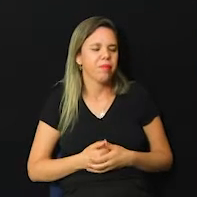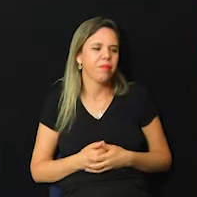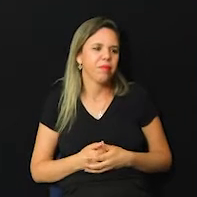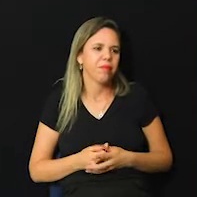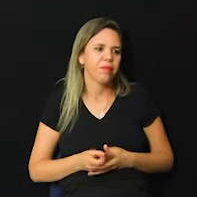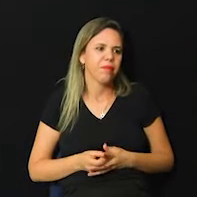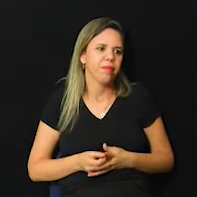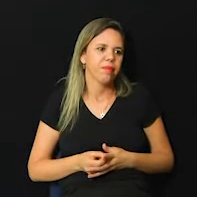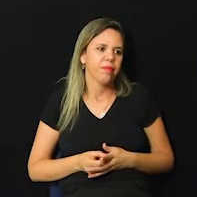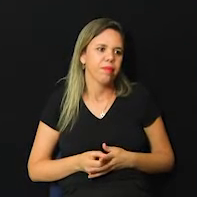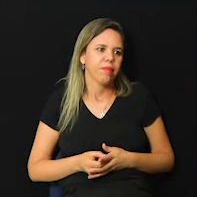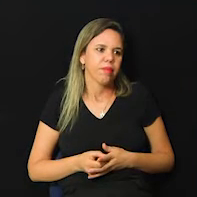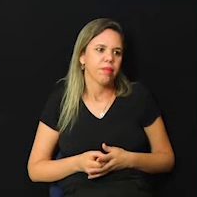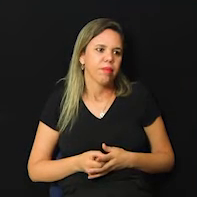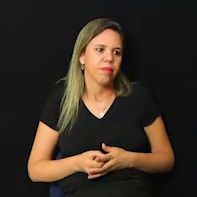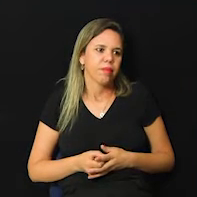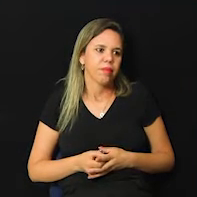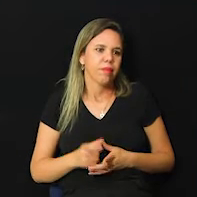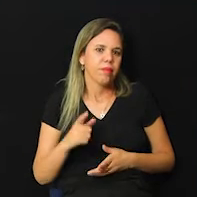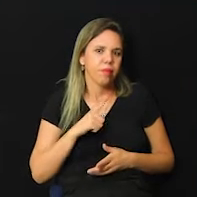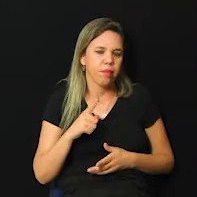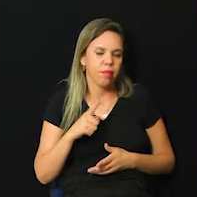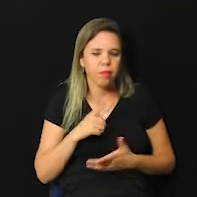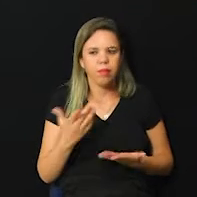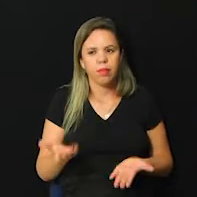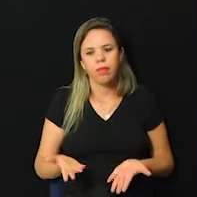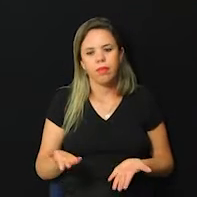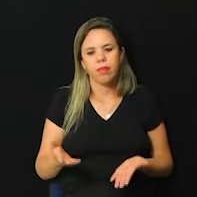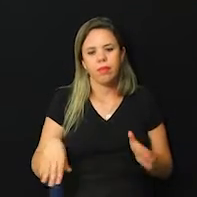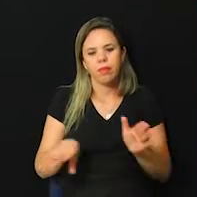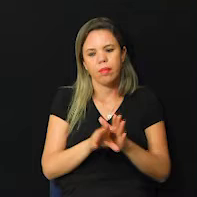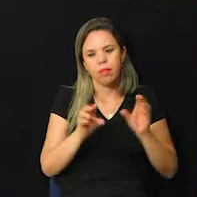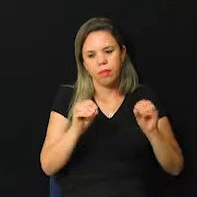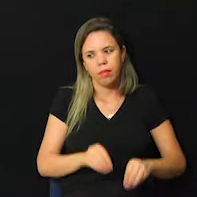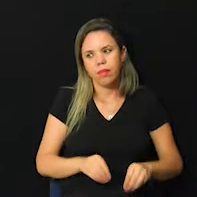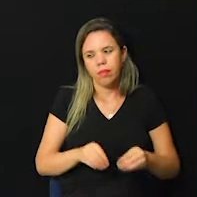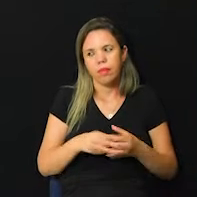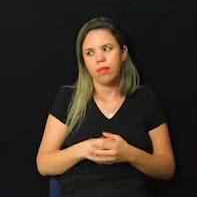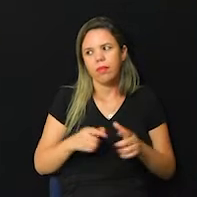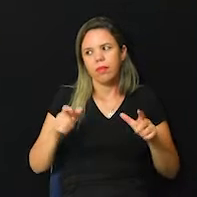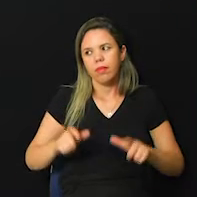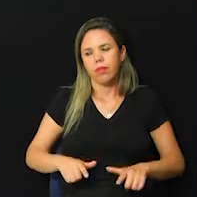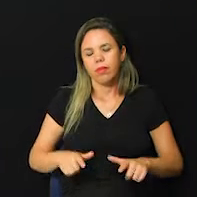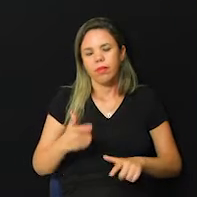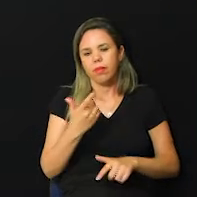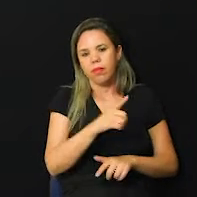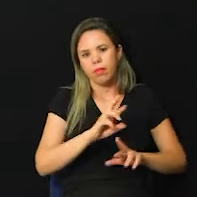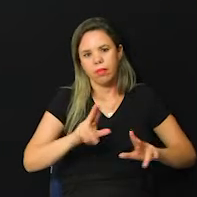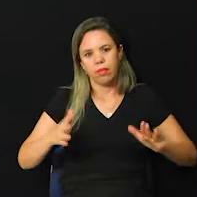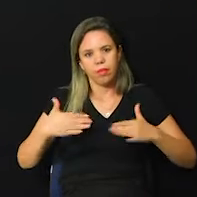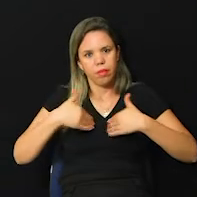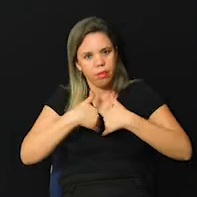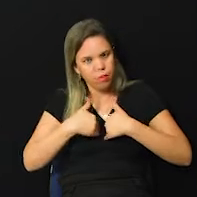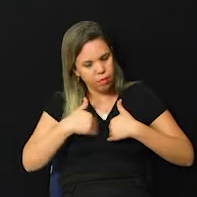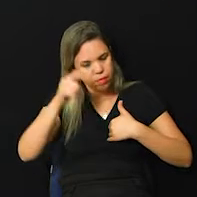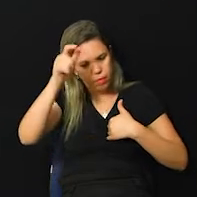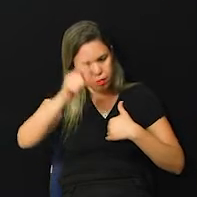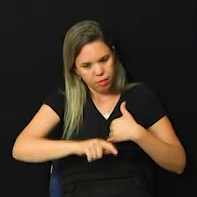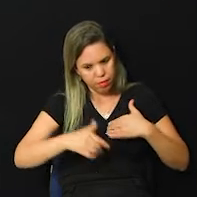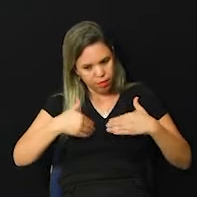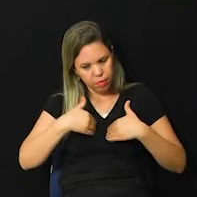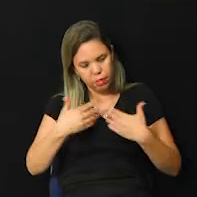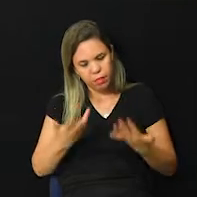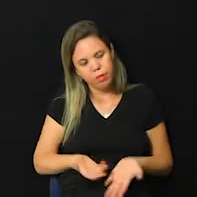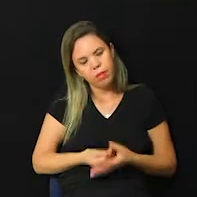E aí eu acabei né tendo Hornet e vim para prudente né Ele é uma criança ele é uma criança não é uma